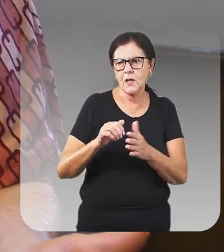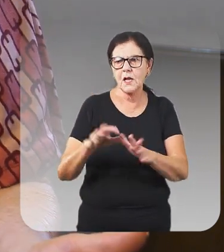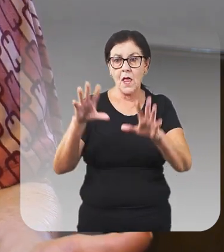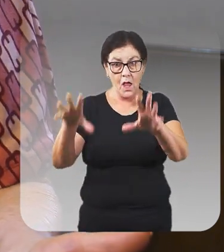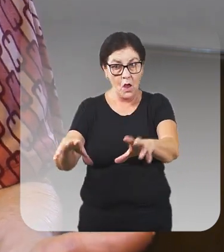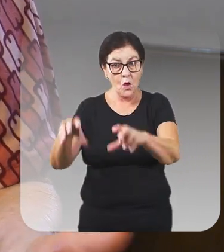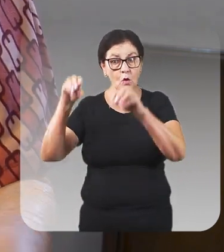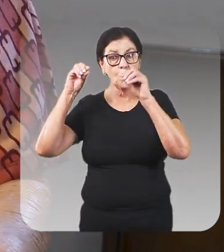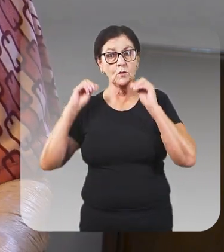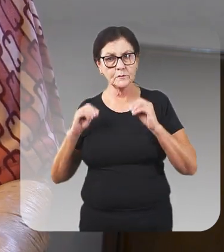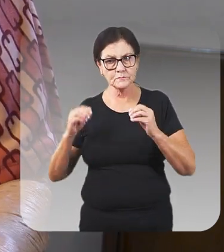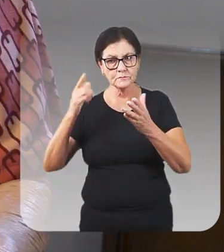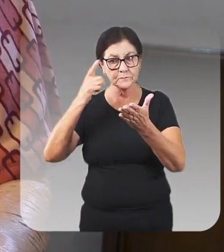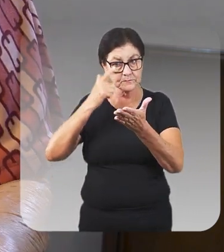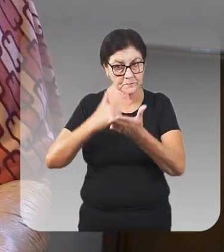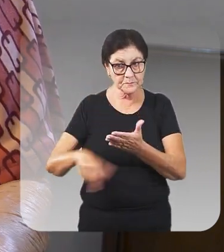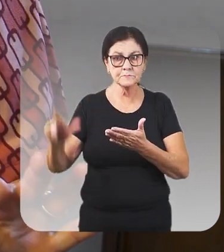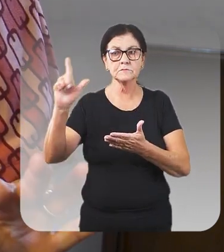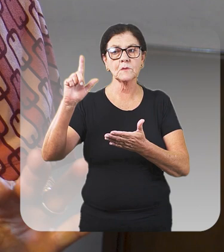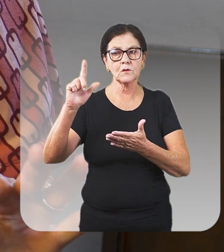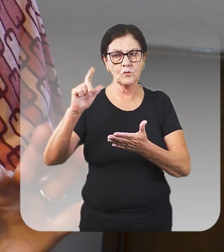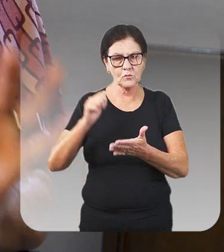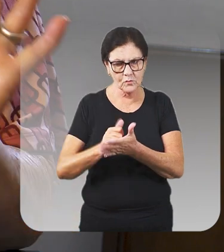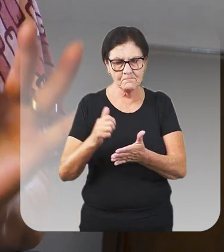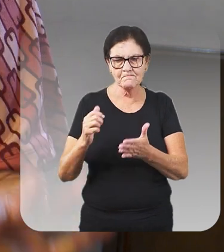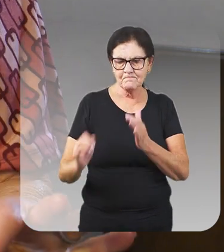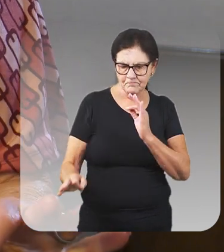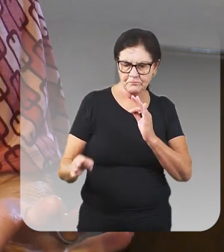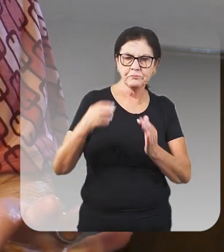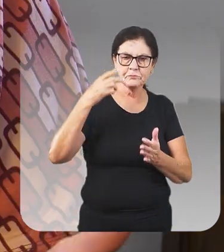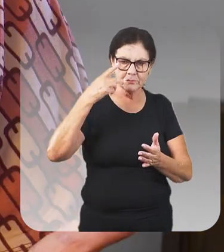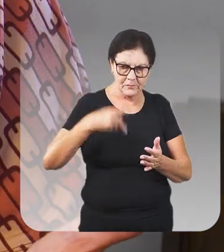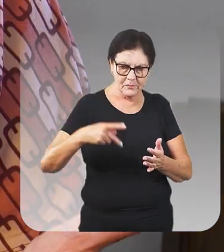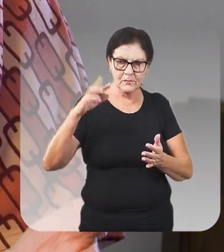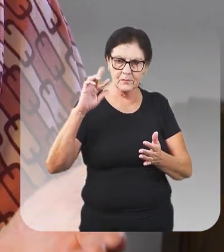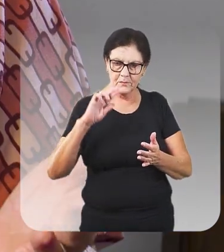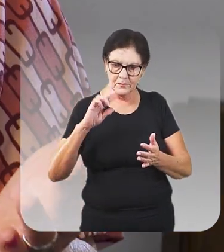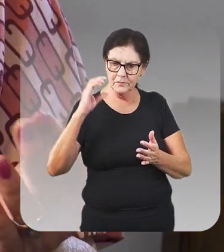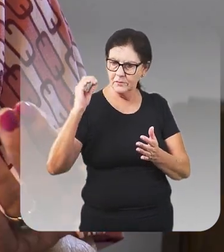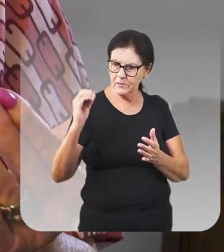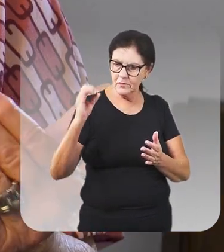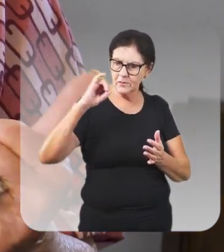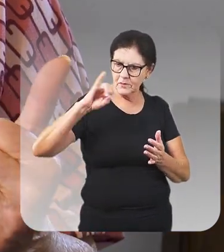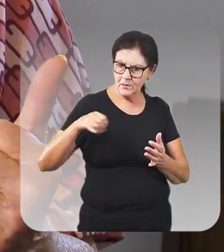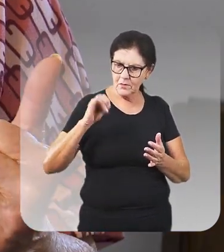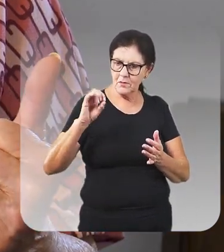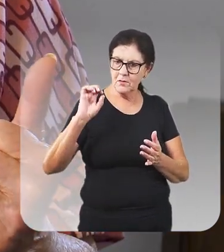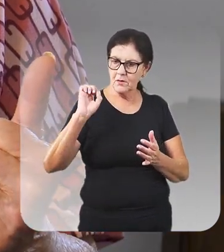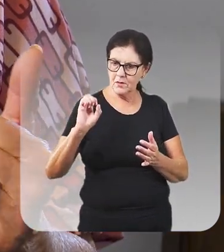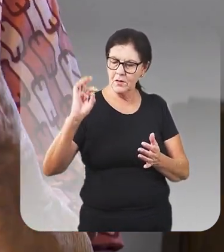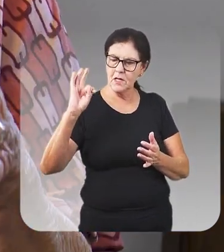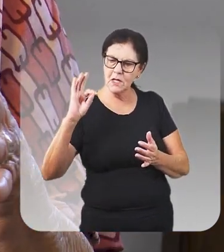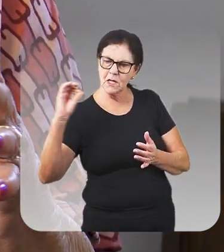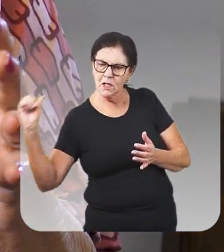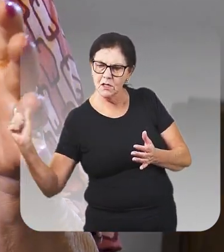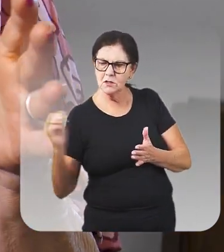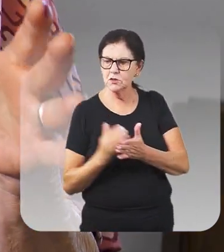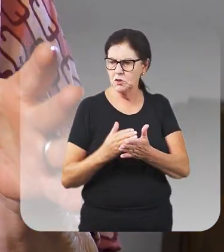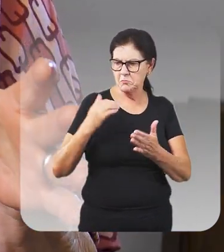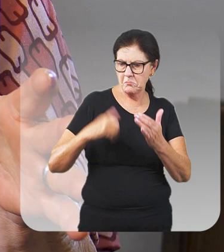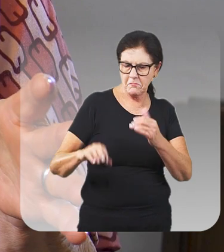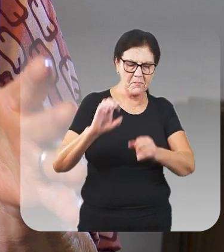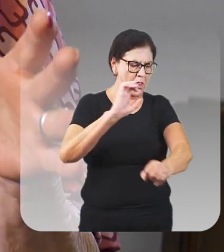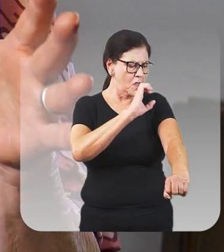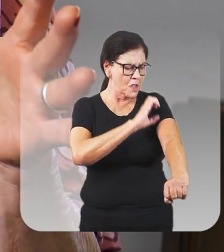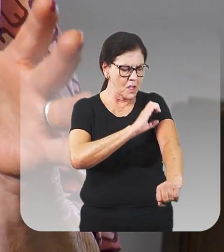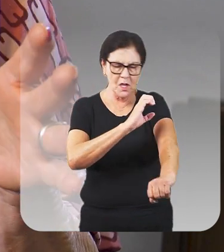de profissionais especializados. E ele conseguiu que esse projeto viesse para cá, desde que